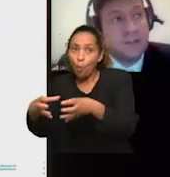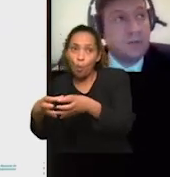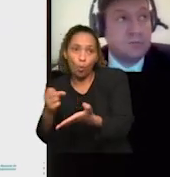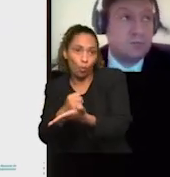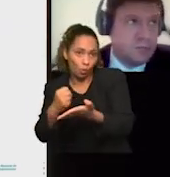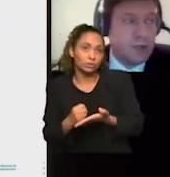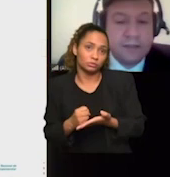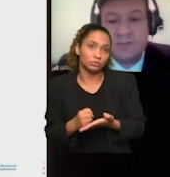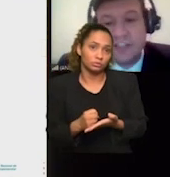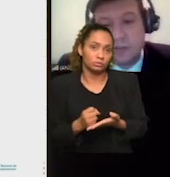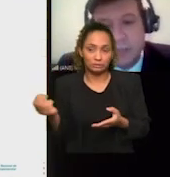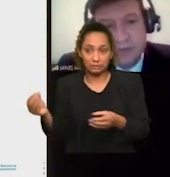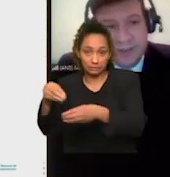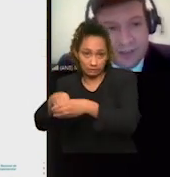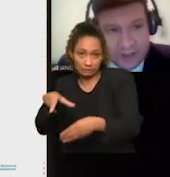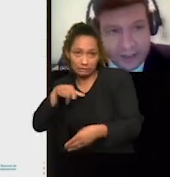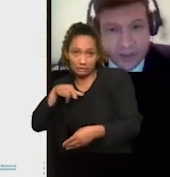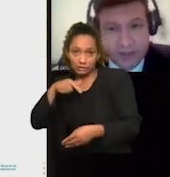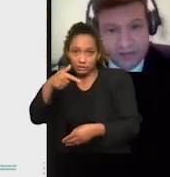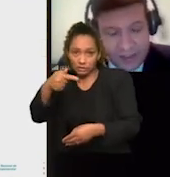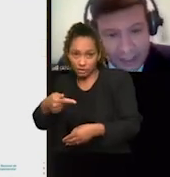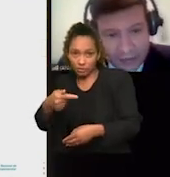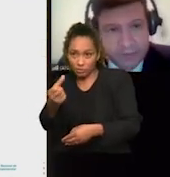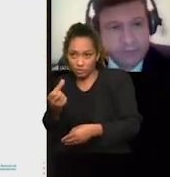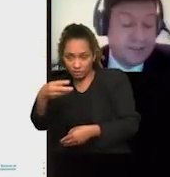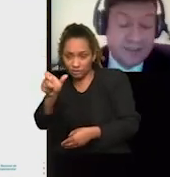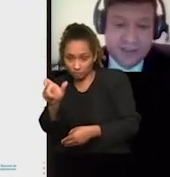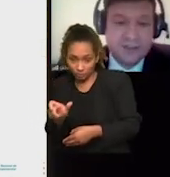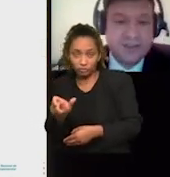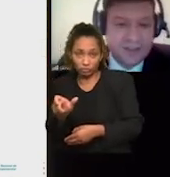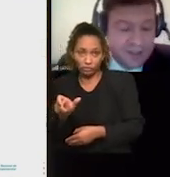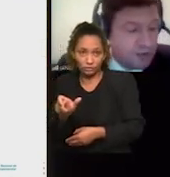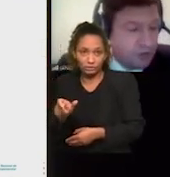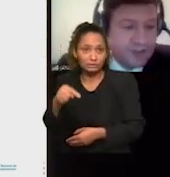coletivos estavam vinculados 7.633 beneficiários, que desses